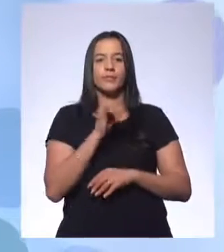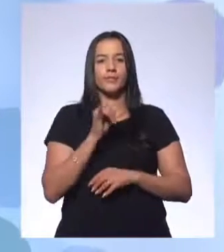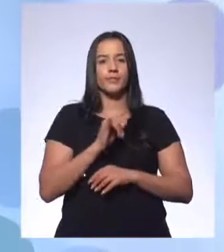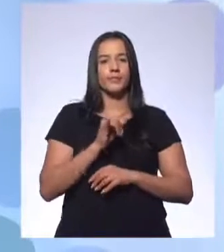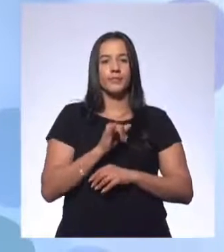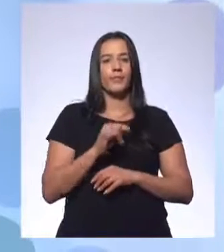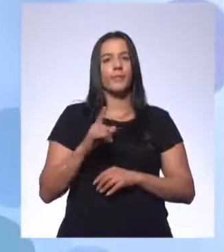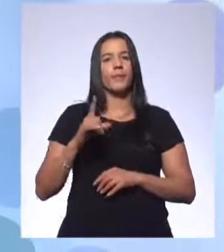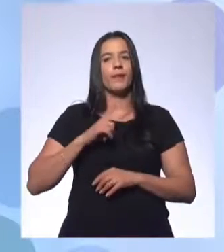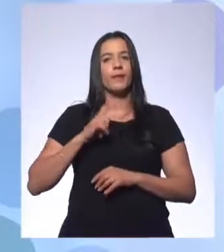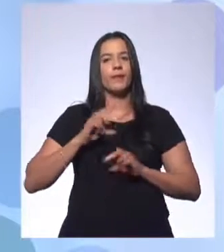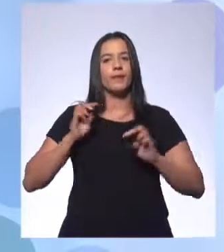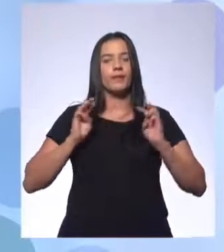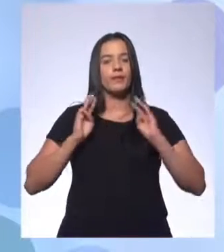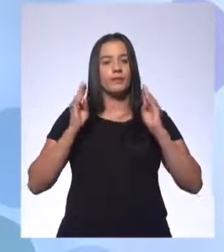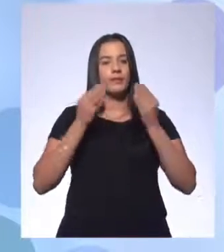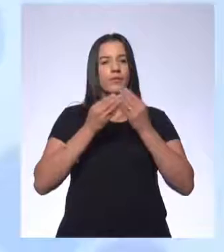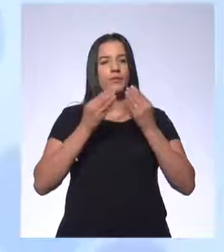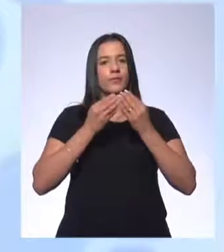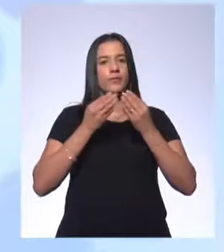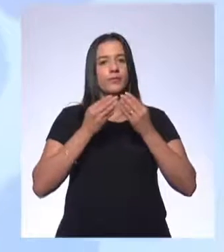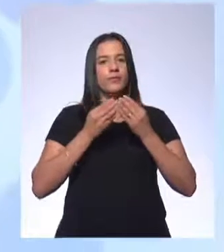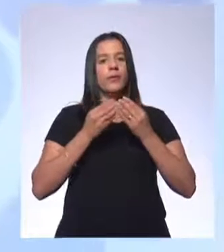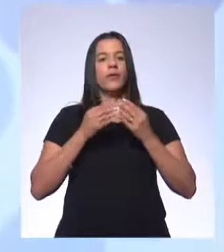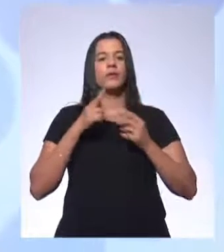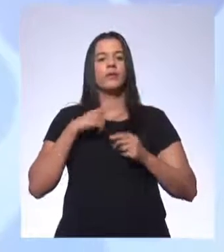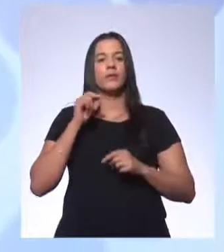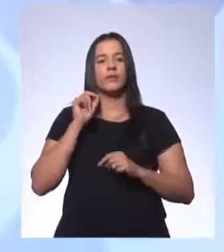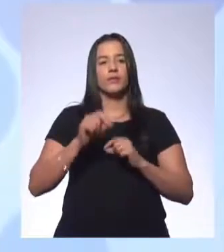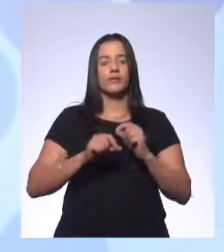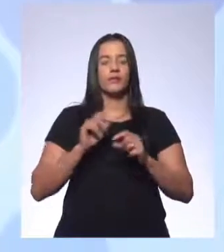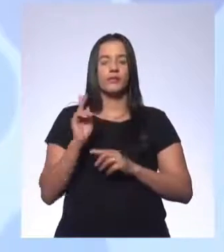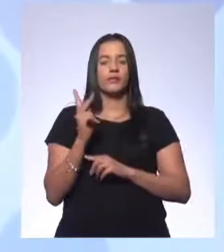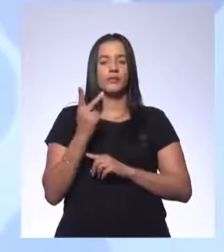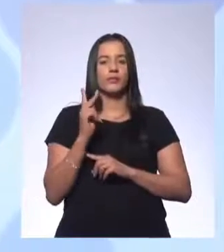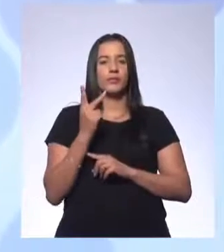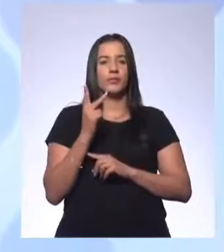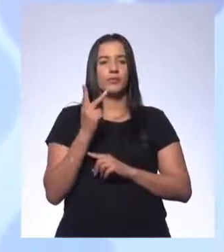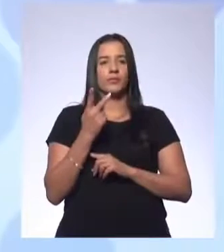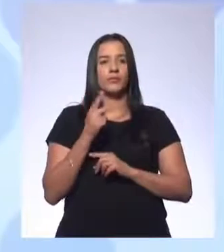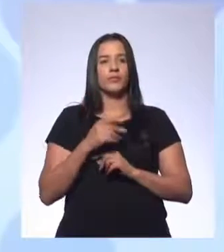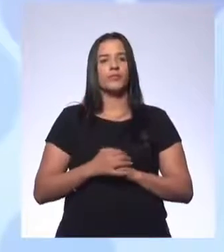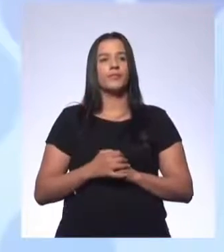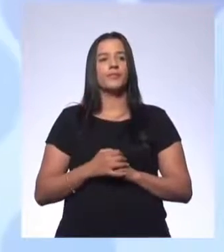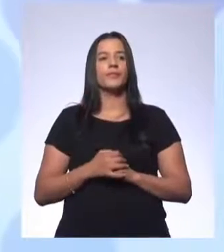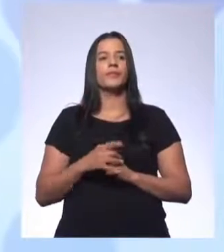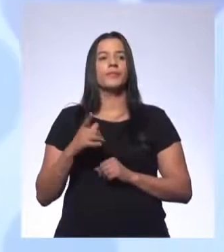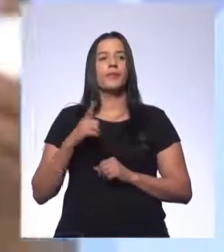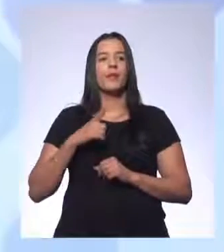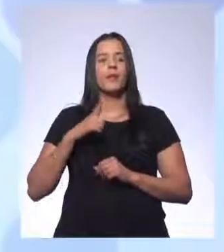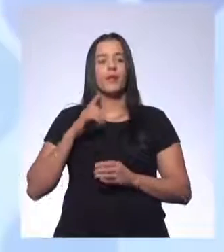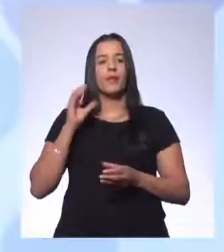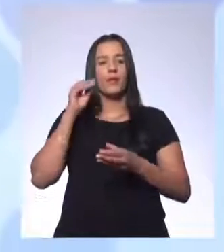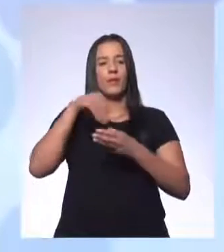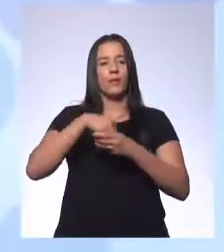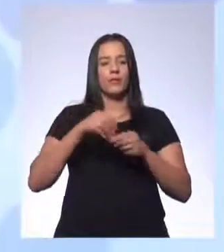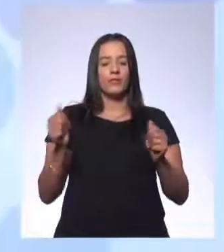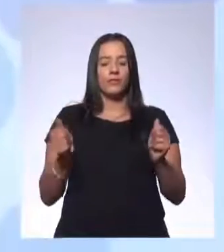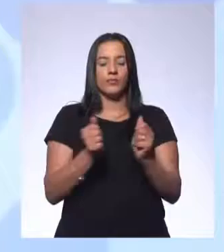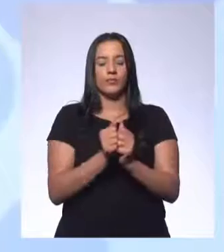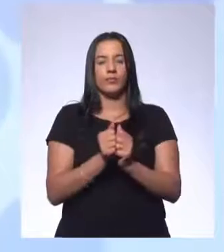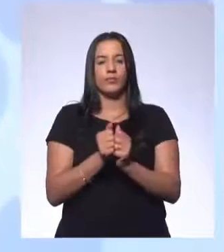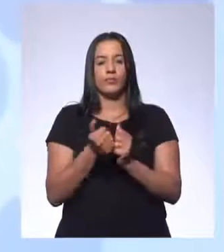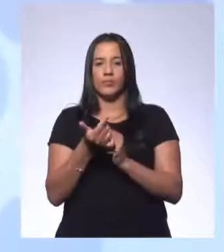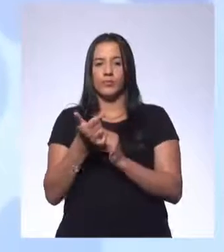uma molécula, né, um átomo, na verdade, de hidrogênio, e se você pegar um hidrogênio e conseguir colar com